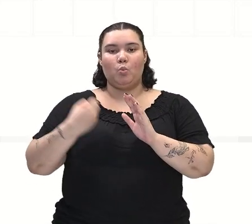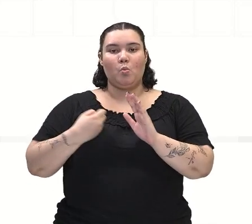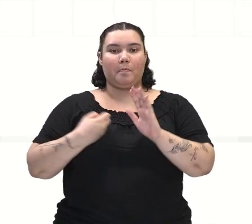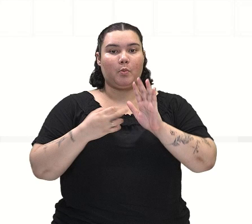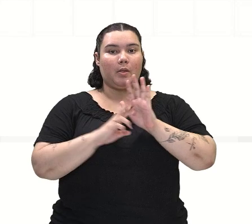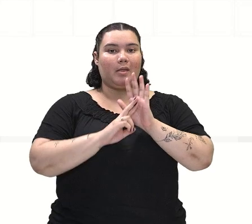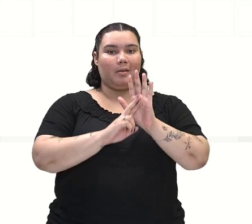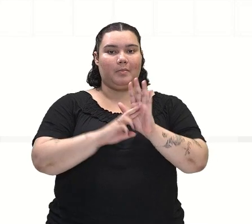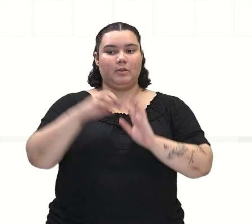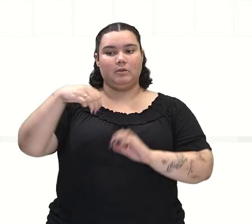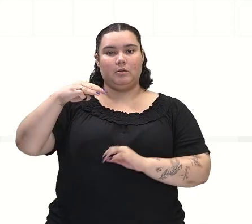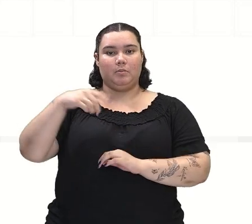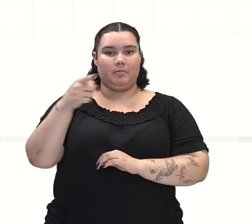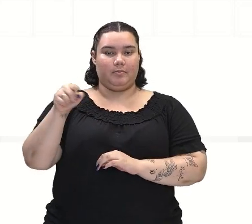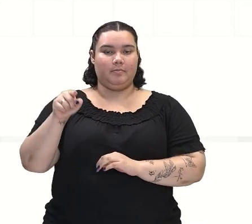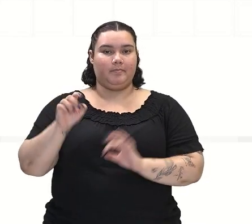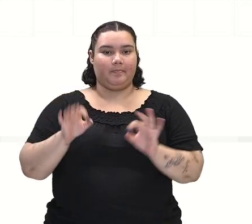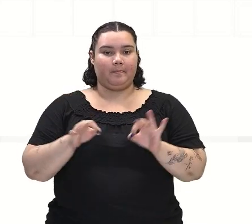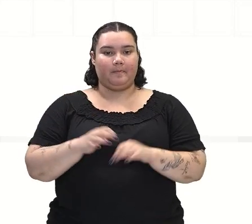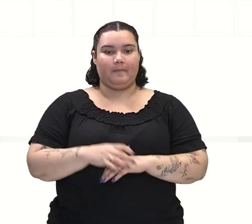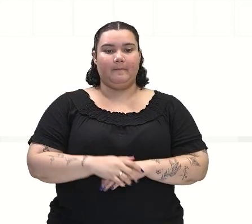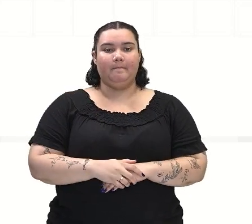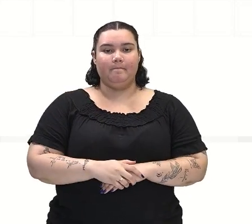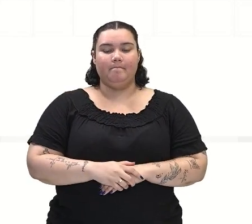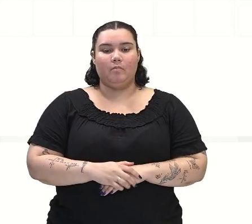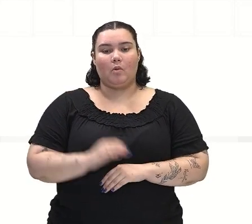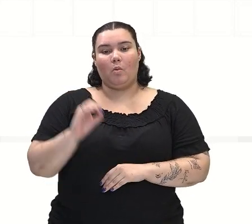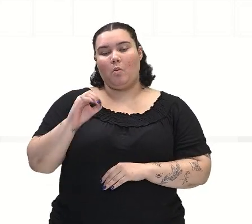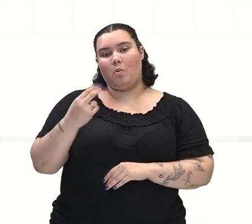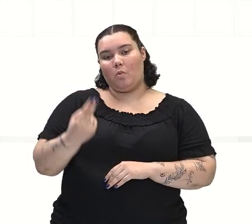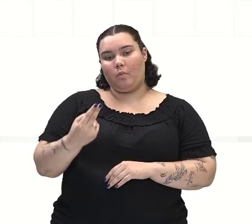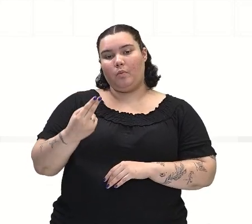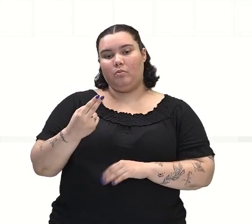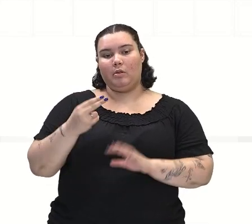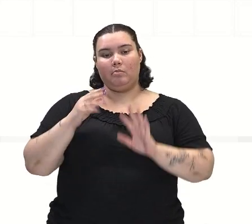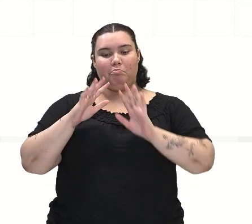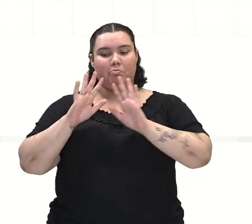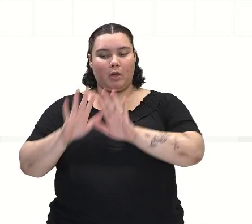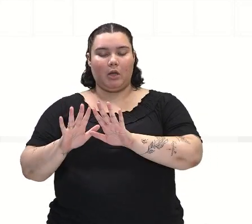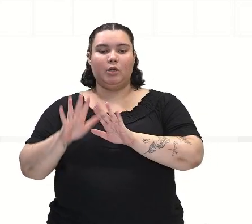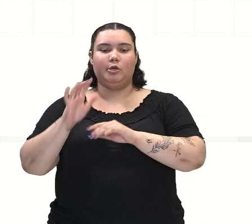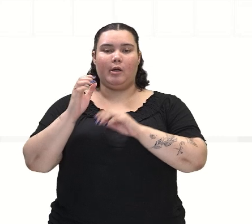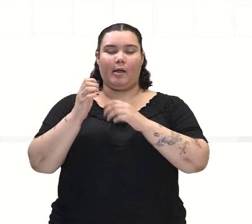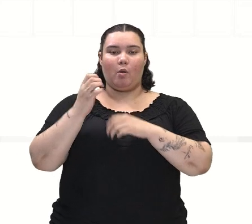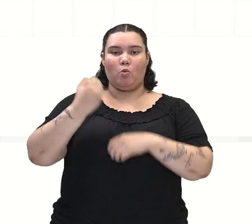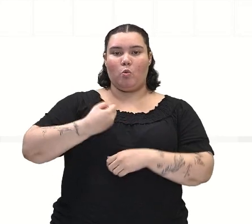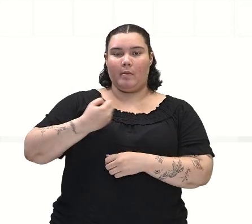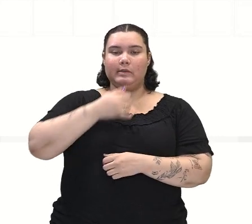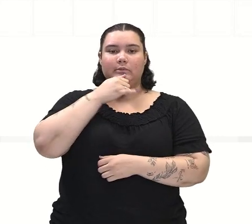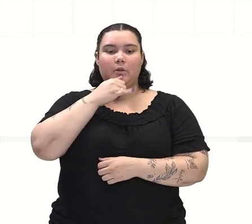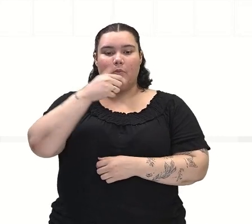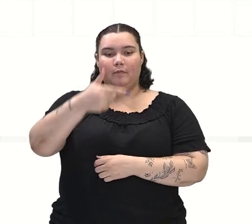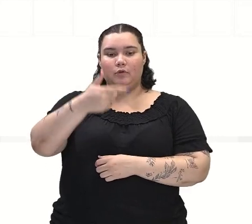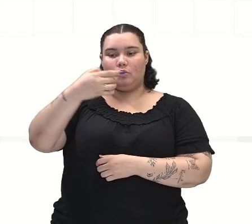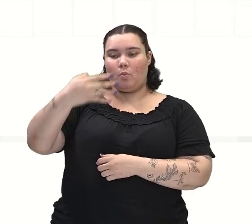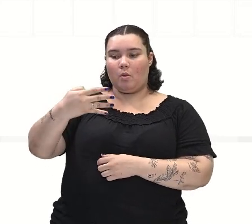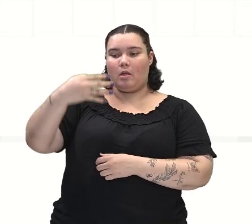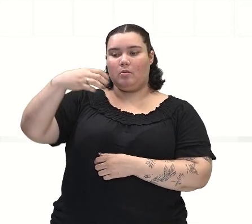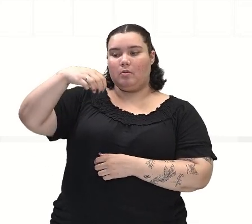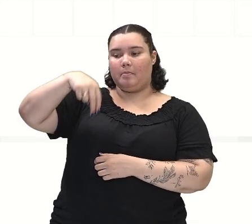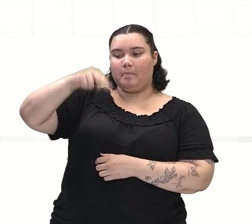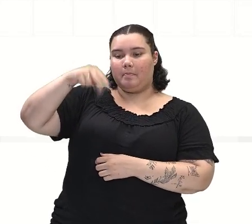é 3, certo? Então, ou a gente deixa o resultado assim, 24 π centímetros cúbicos, ou se a